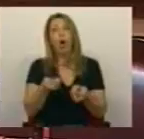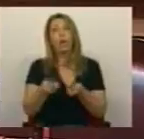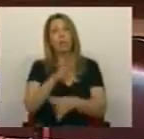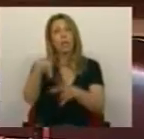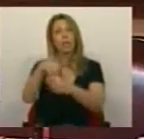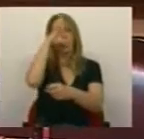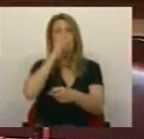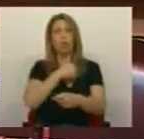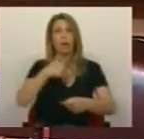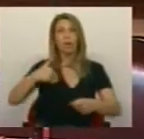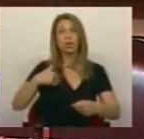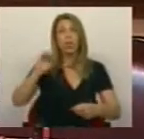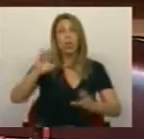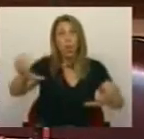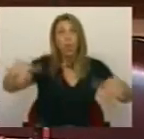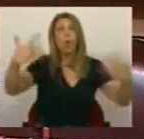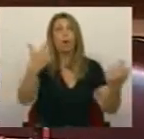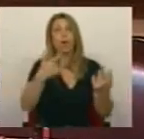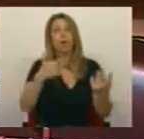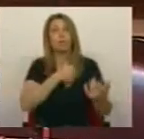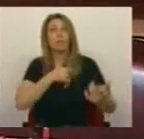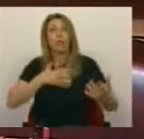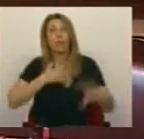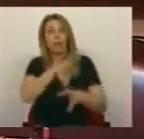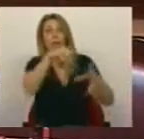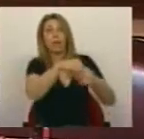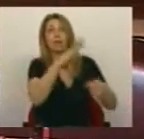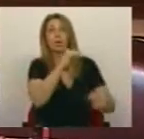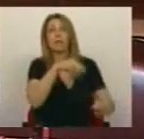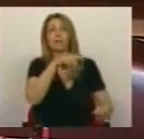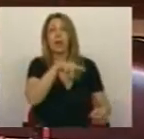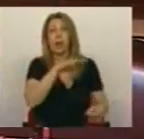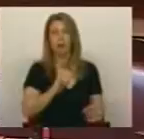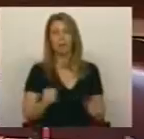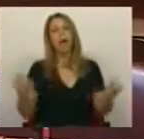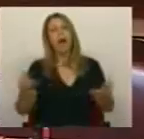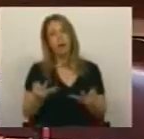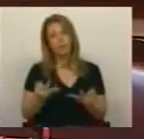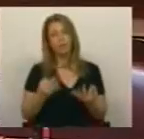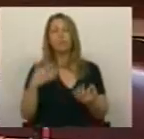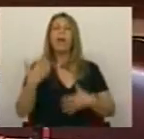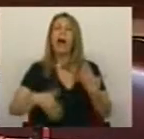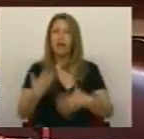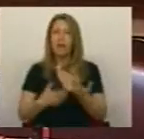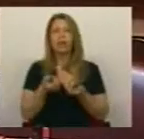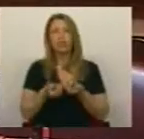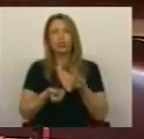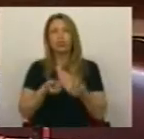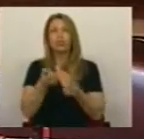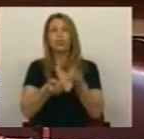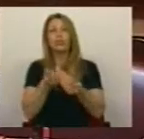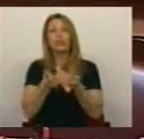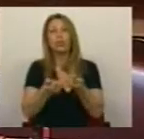da Saúde ou quaisquer entidades do SNS. Apesar de tímidos avanços, a verdade é que não estão asseguradas